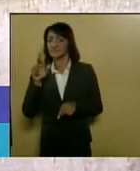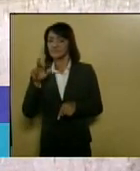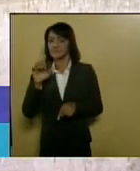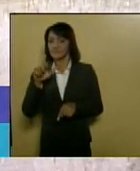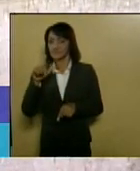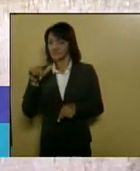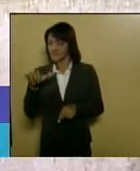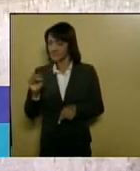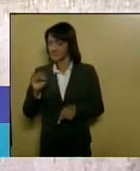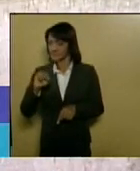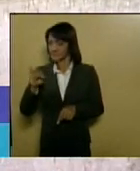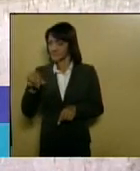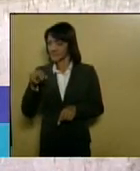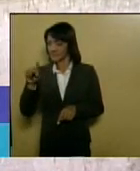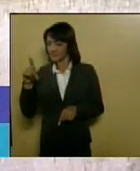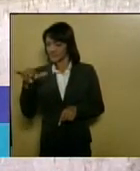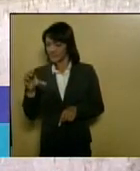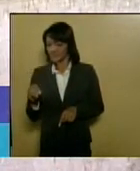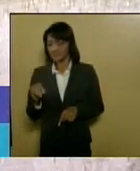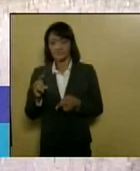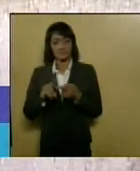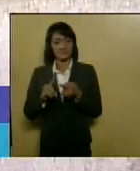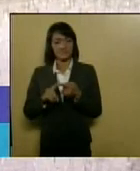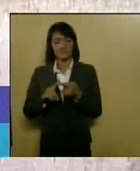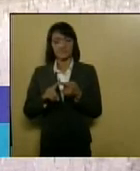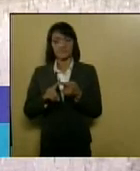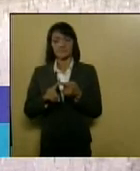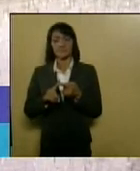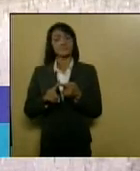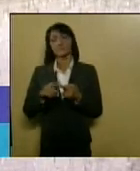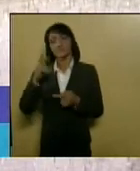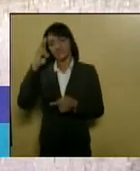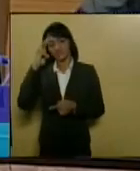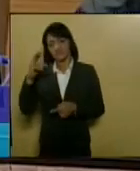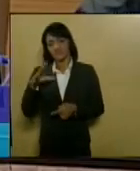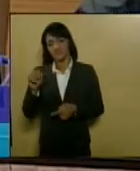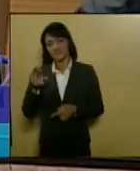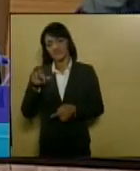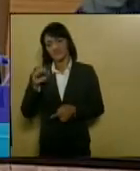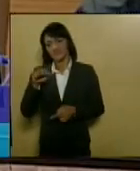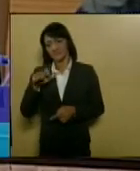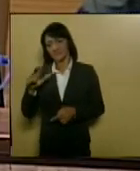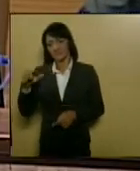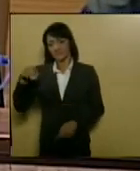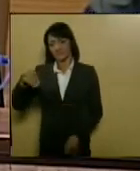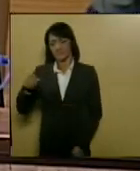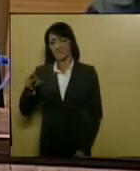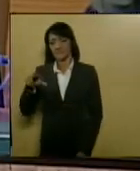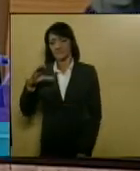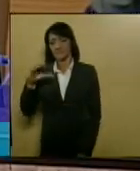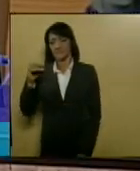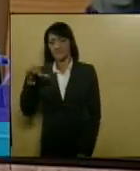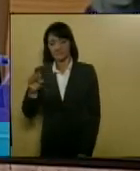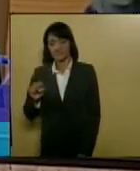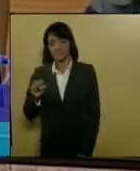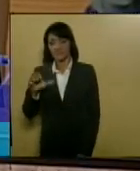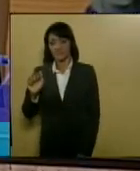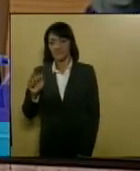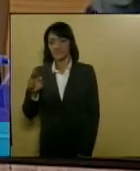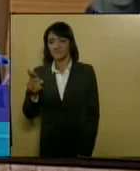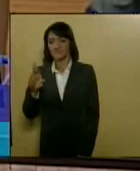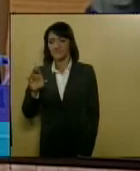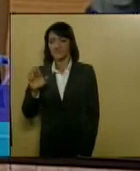6ª Região, o excelentíssimo senhor coronel Marco Aurélio, comandante do 28BC de